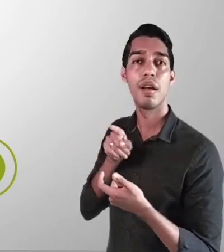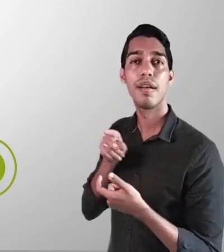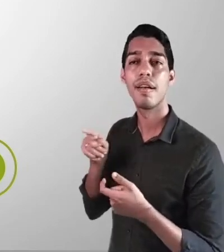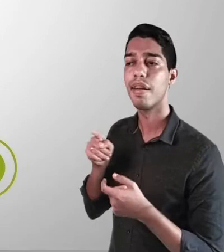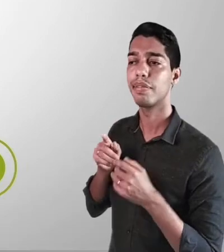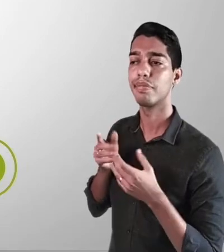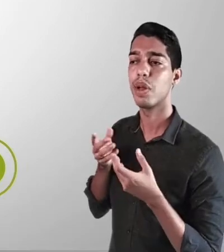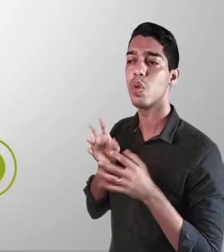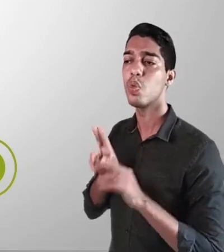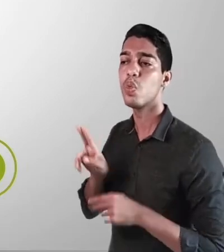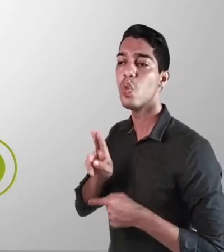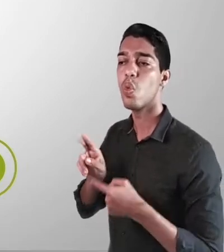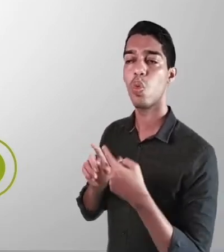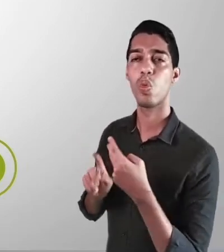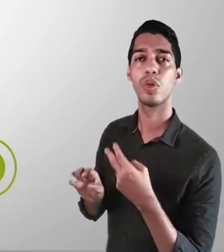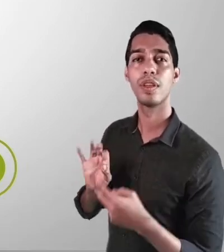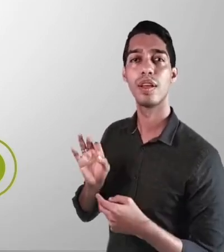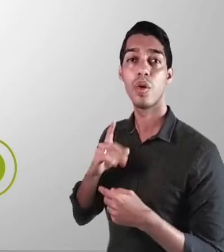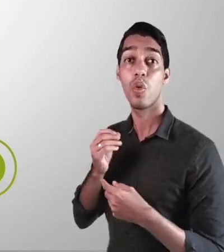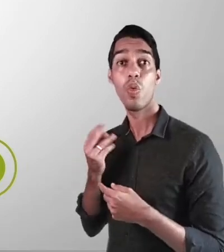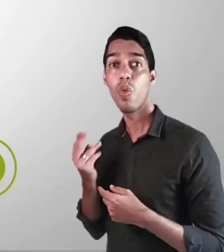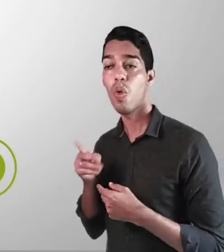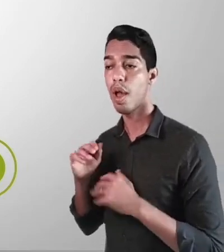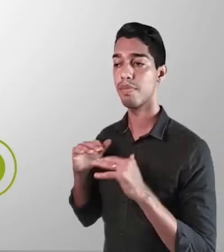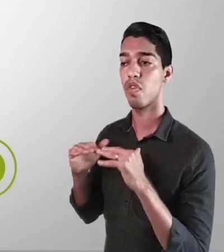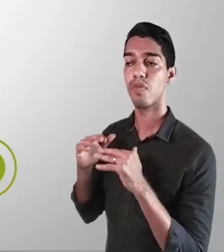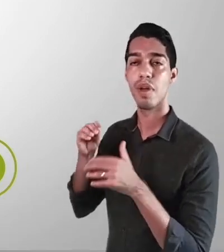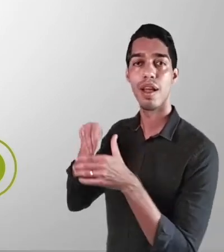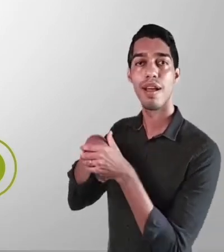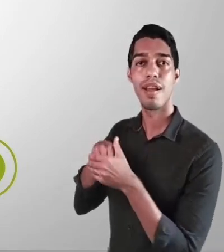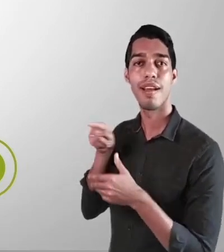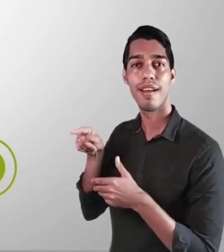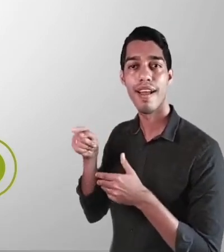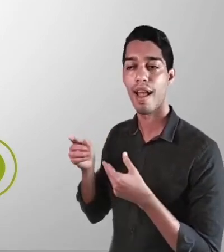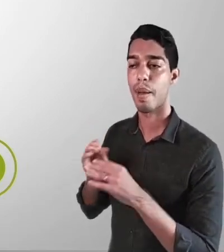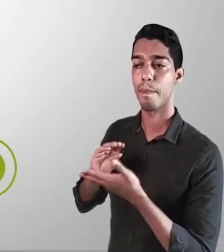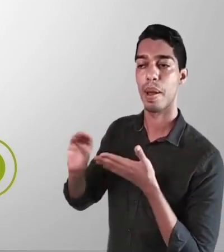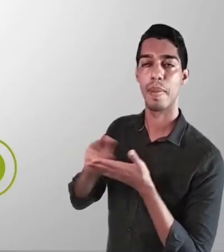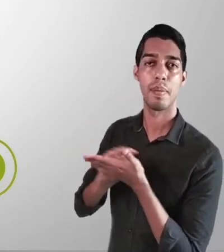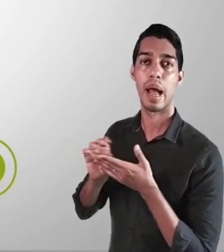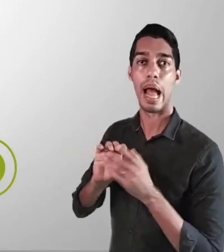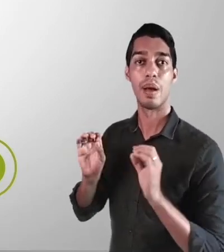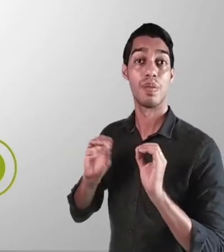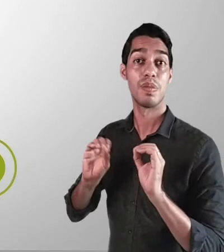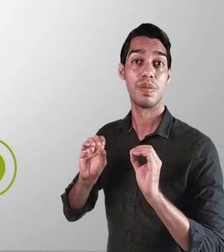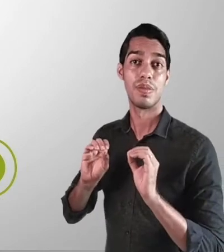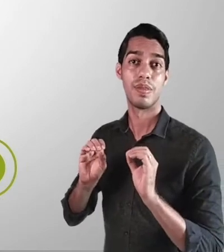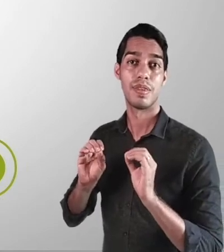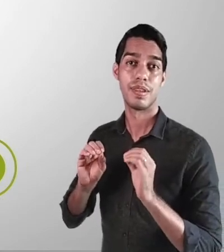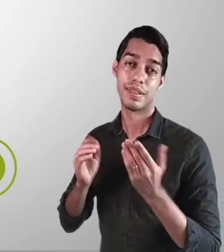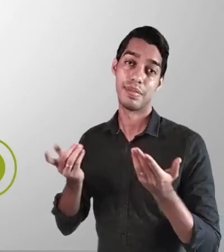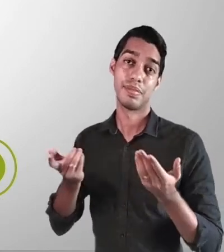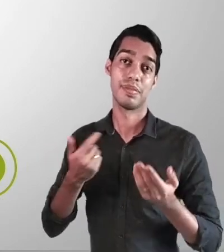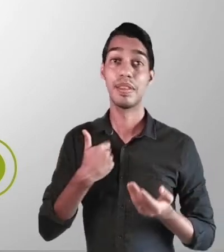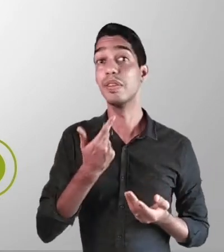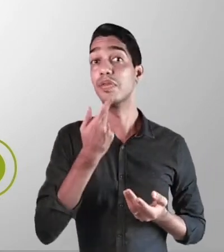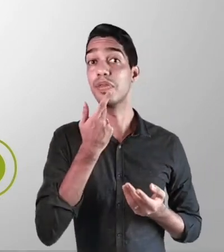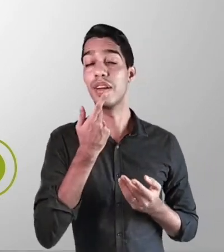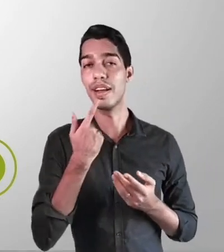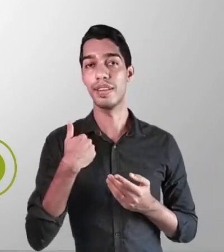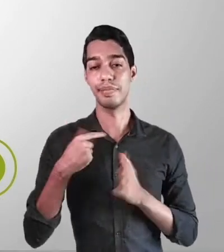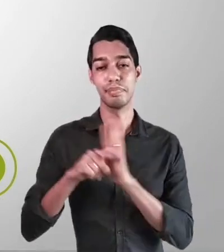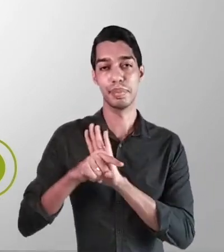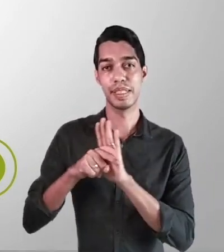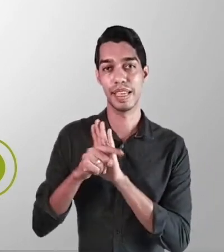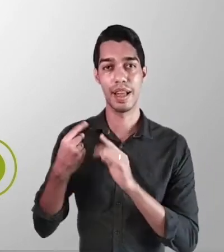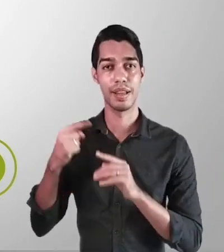regularidade, e esses dados são dados de pesquisas que são realizadas. Eu Faço menção, por exemplo, a uma pesquisa recente que